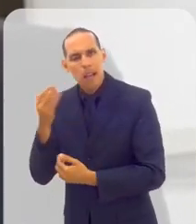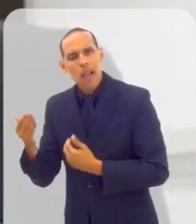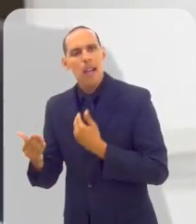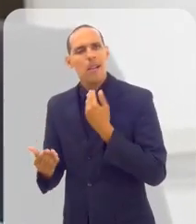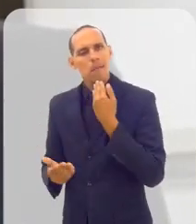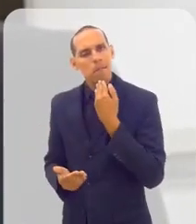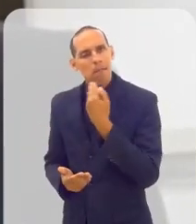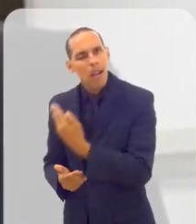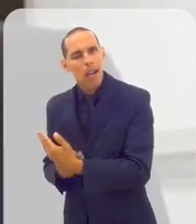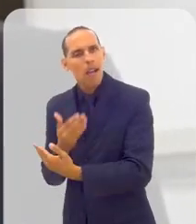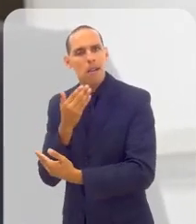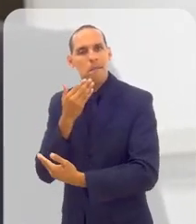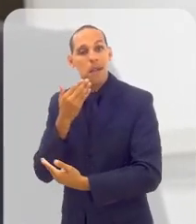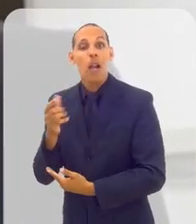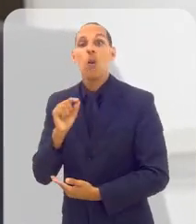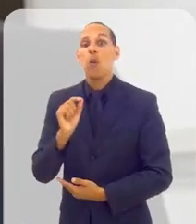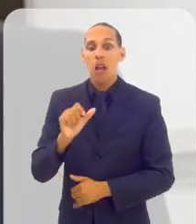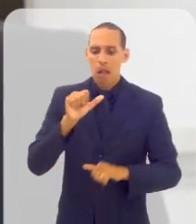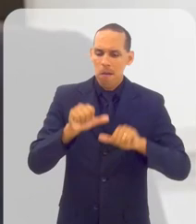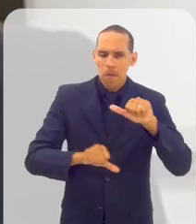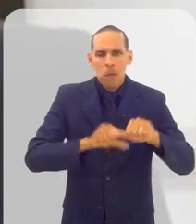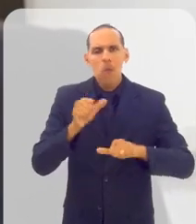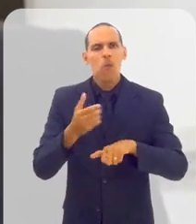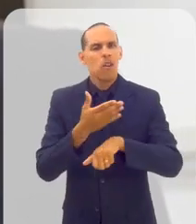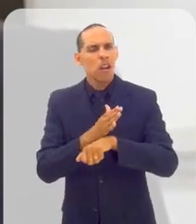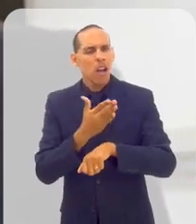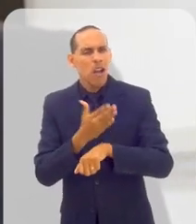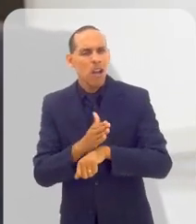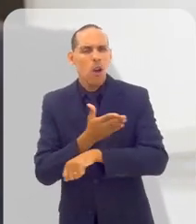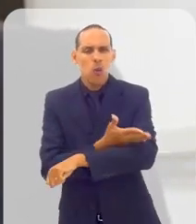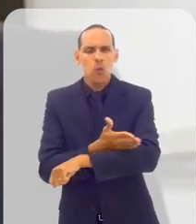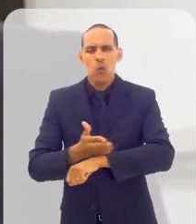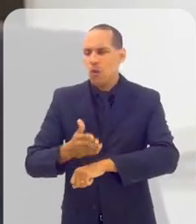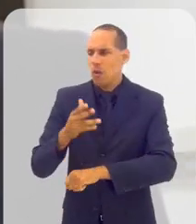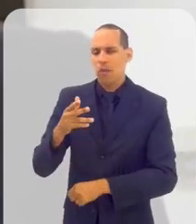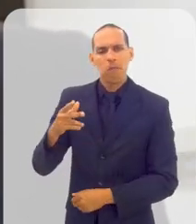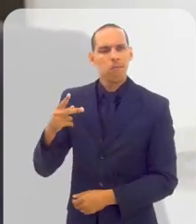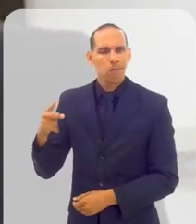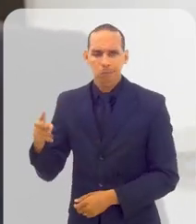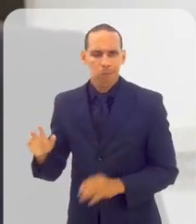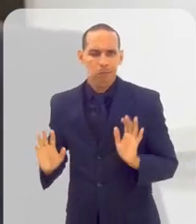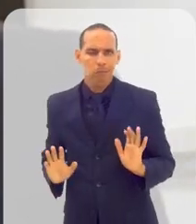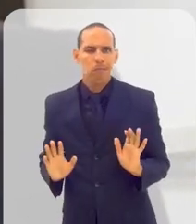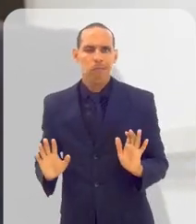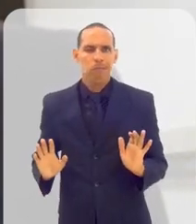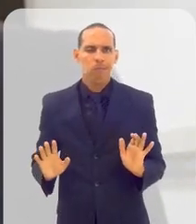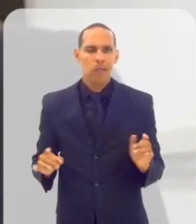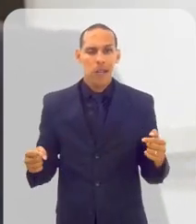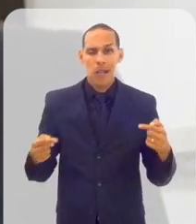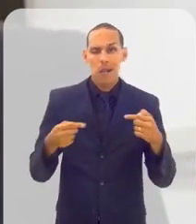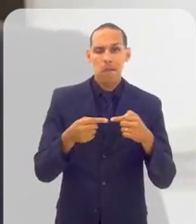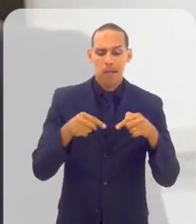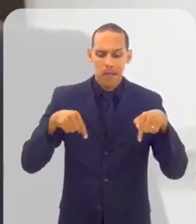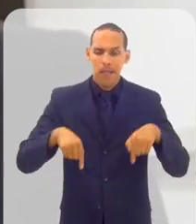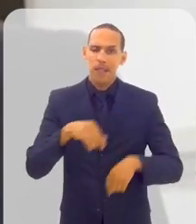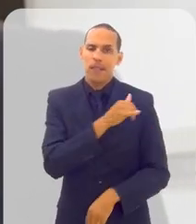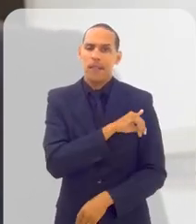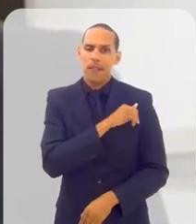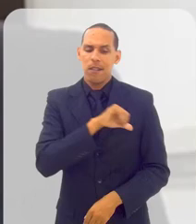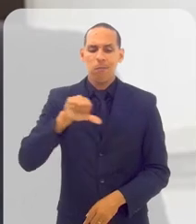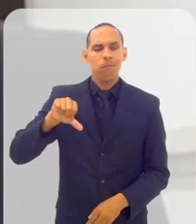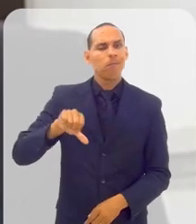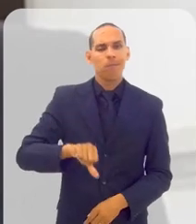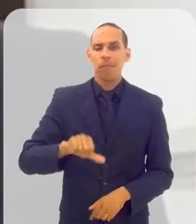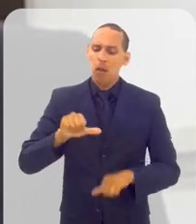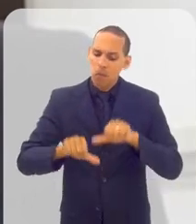pedindo que seja modificado algumas práticas que vêm sendo aplicadas aqui no